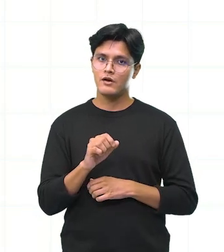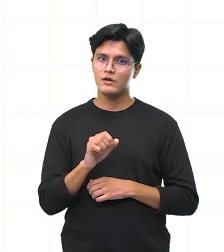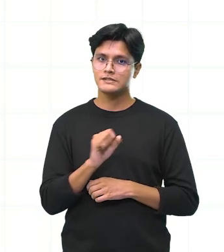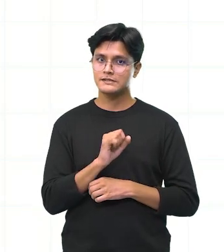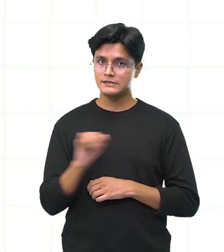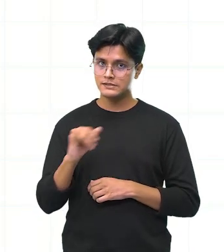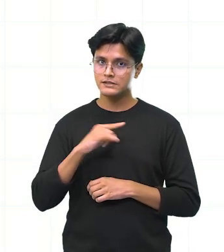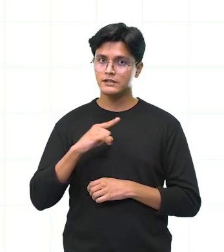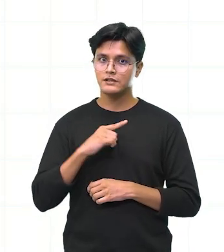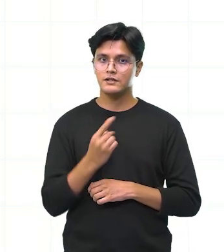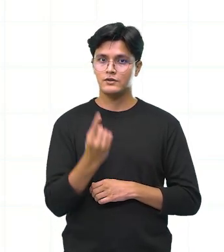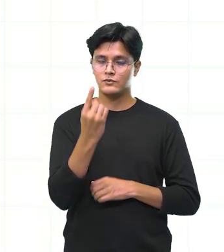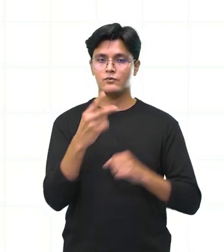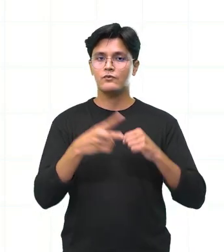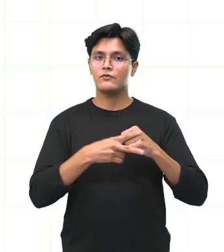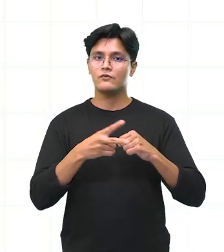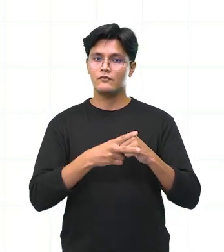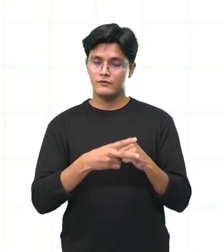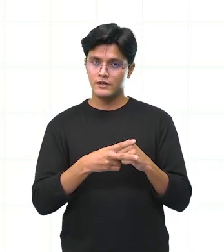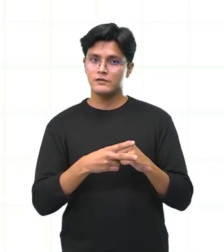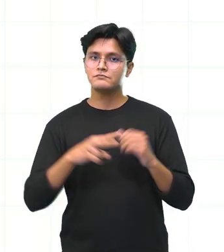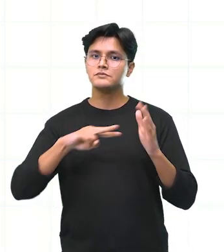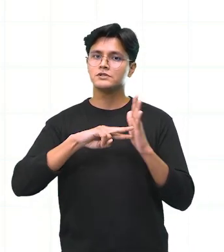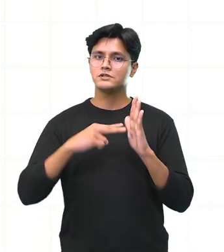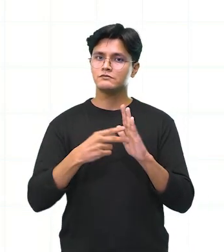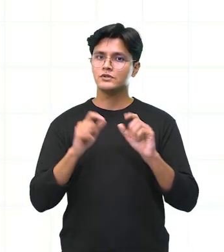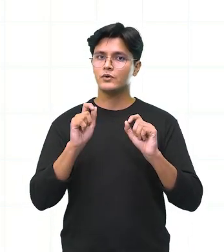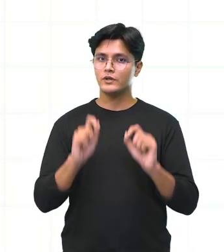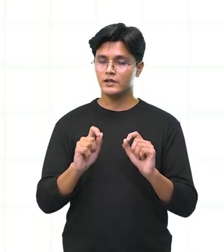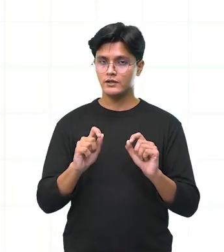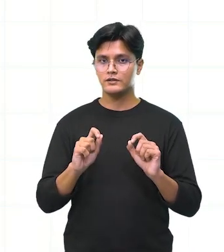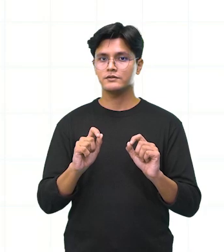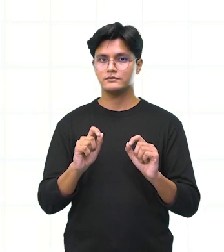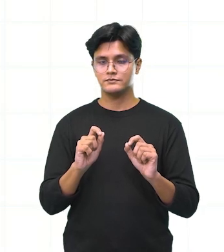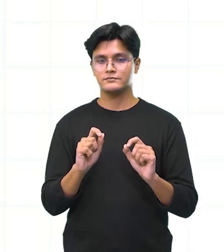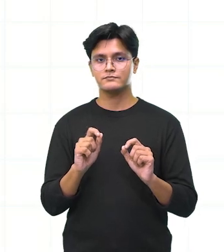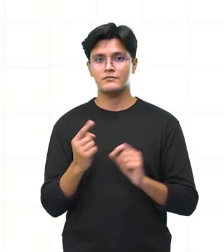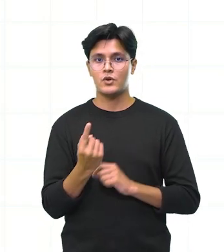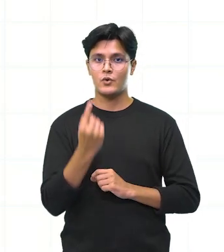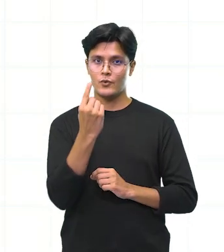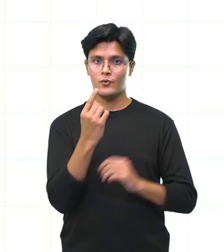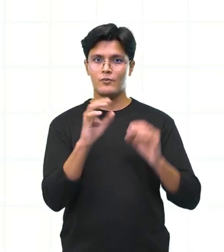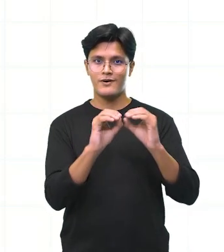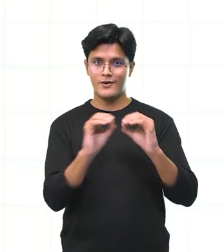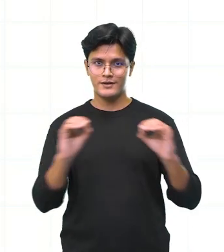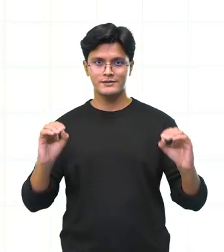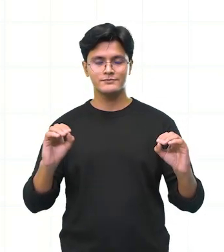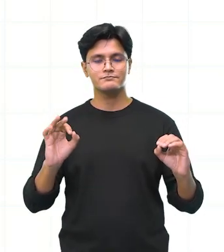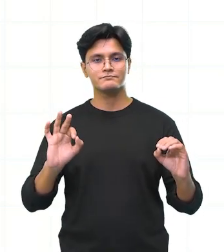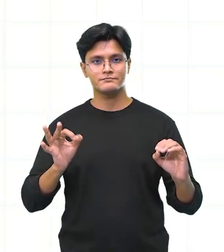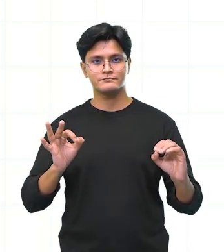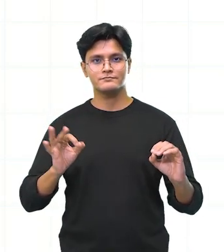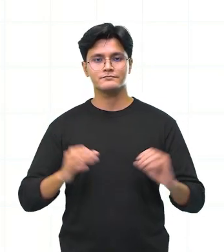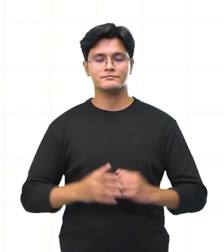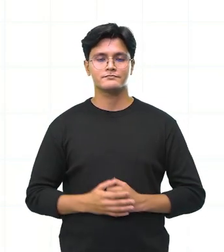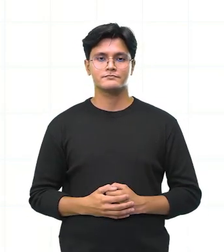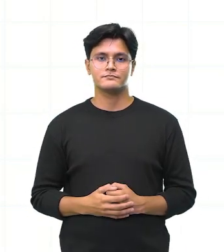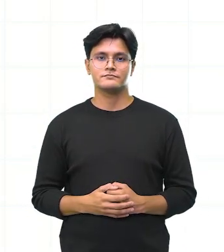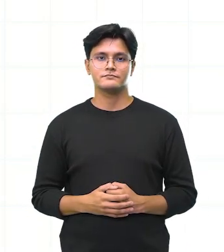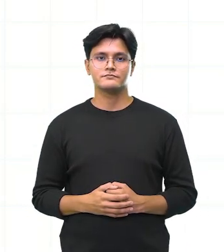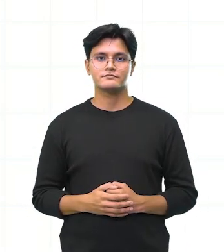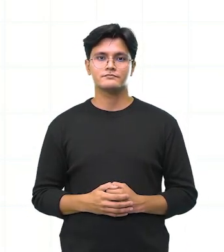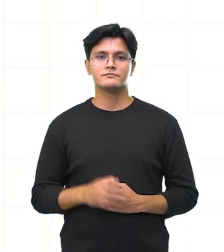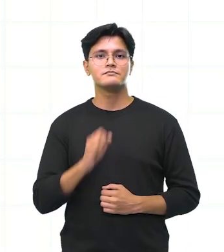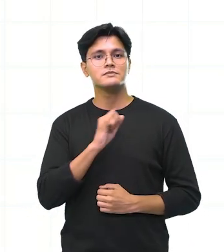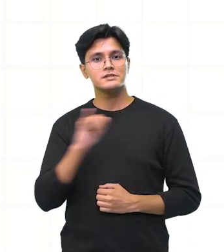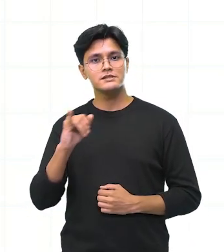na oração, eu vou ter apenas uma oração, tá? Logo, se eu